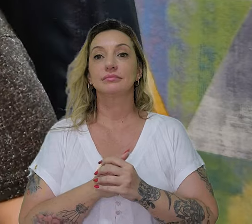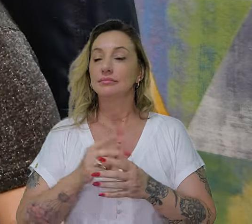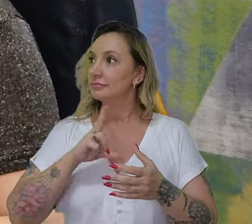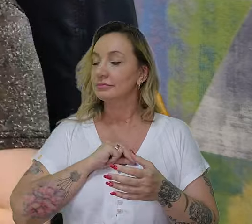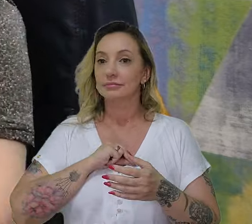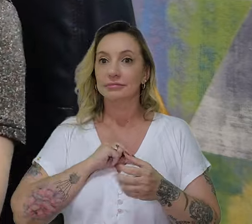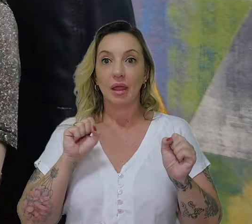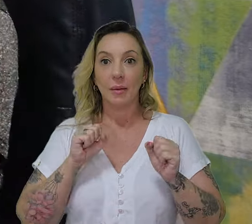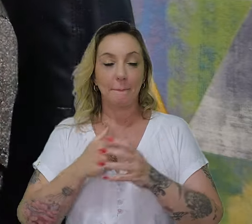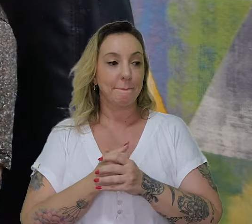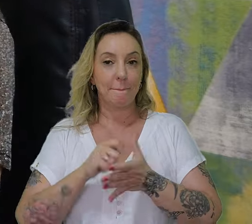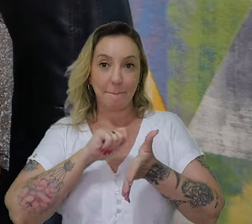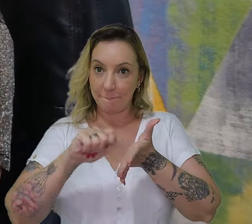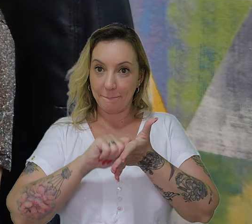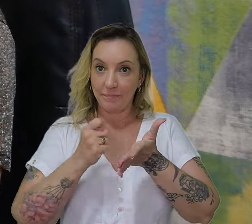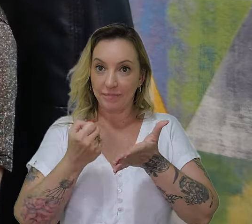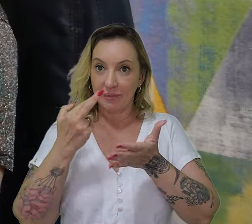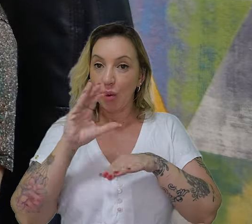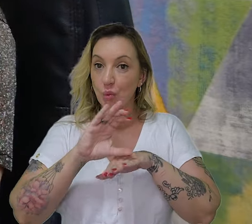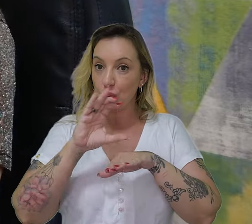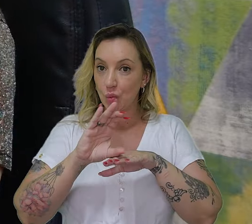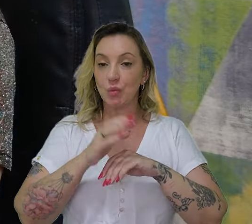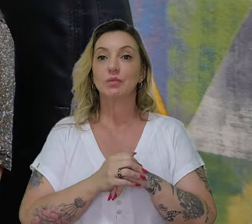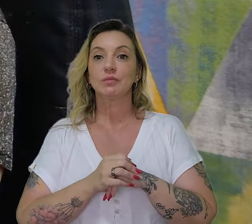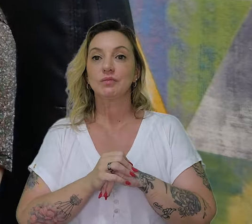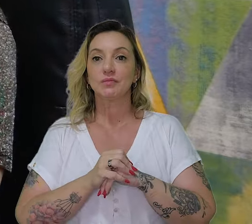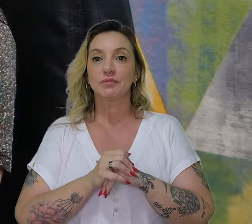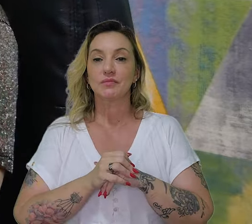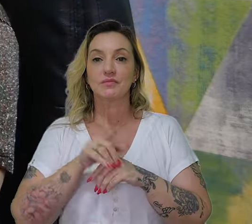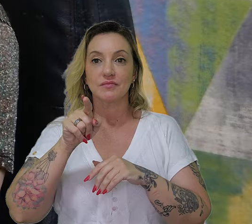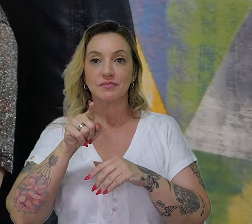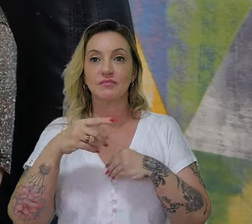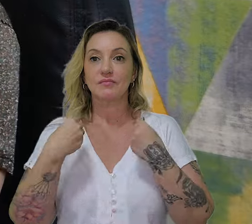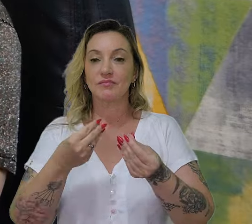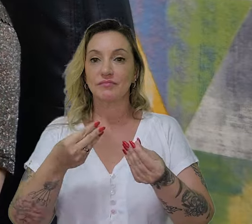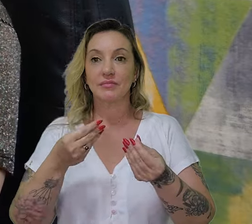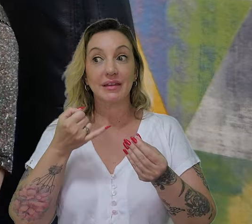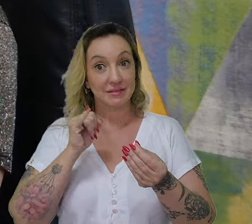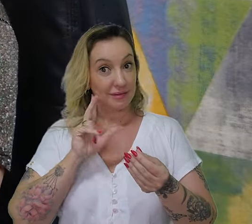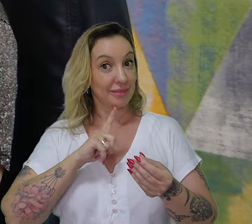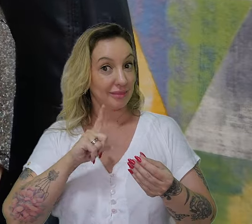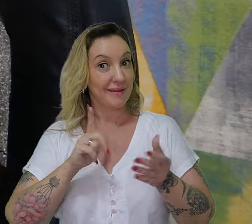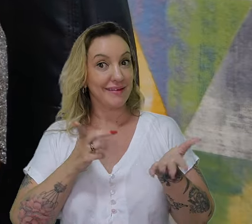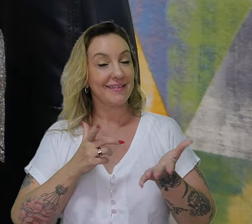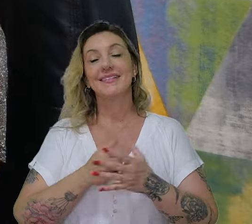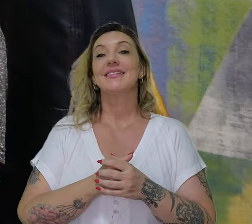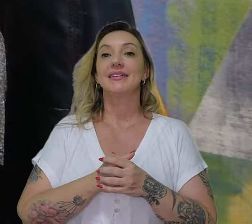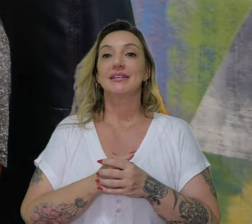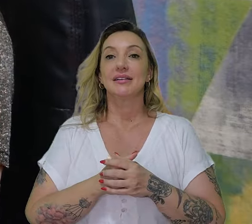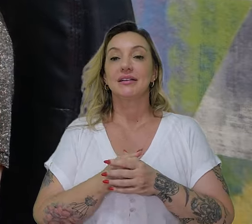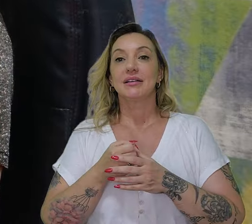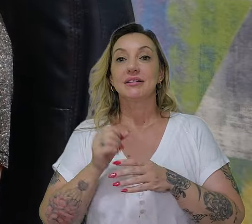amei eu anotei aqui alguns cursos que que vocês oferecem vamos ver se ainda tem né porque